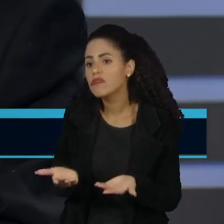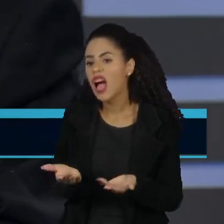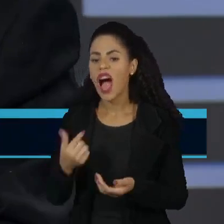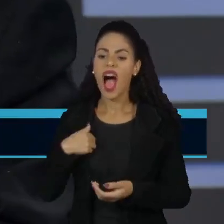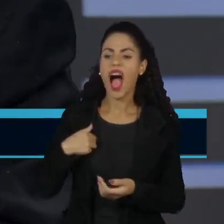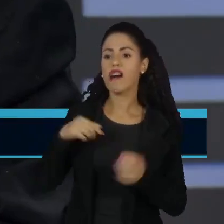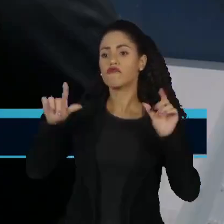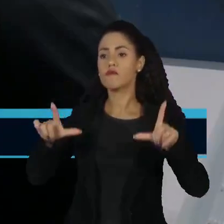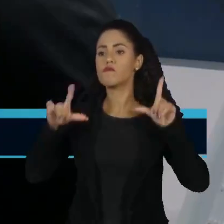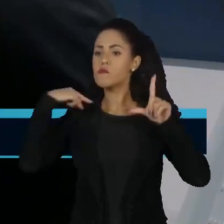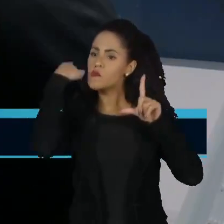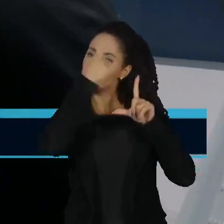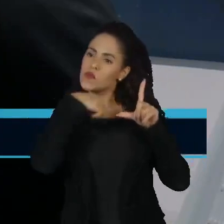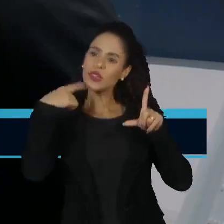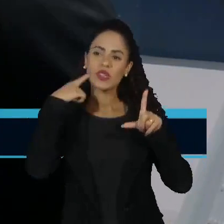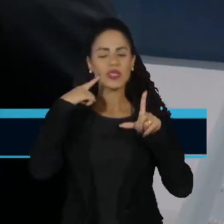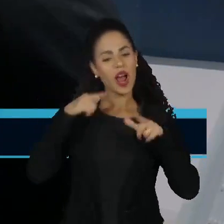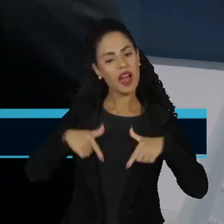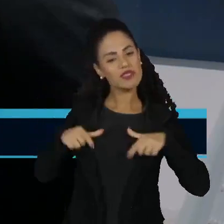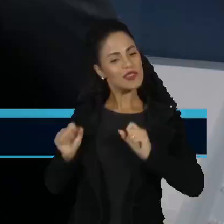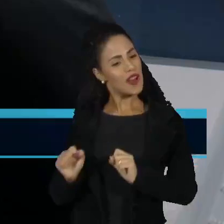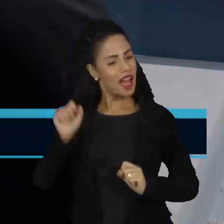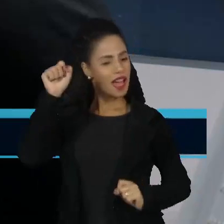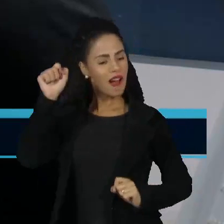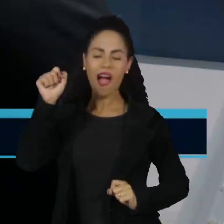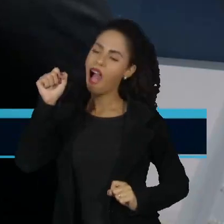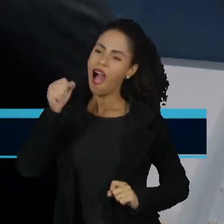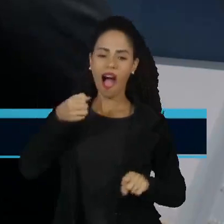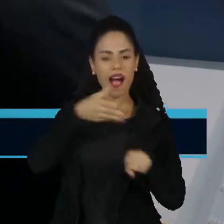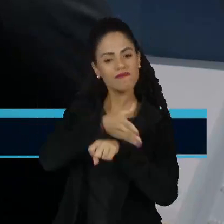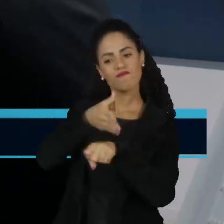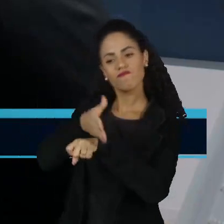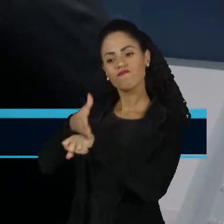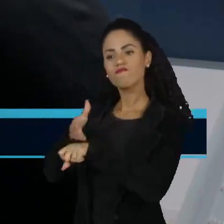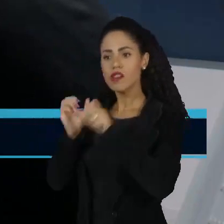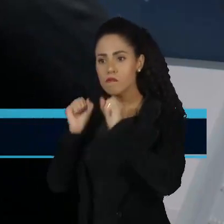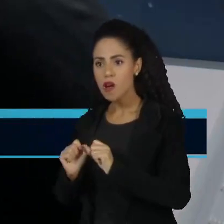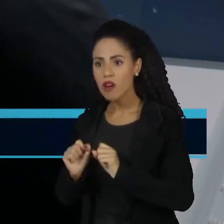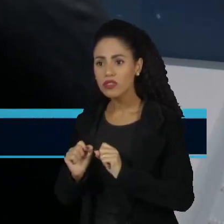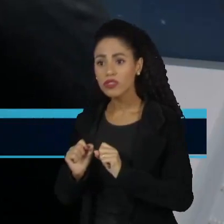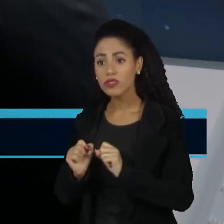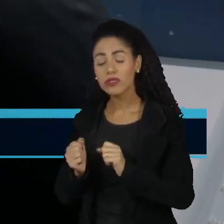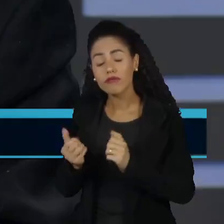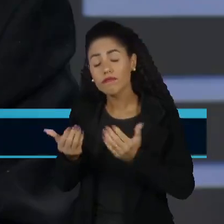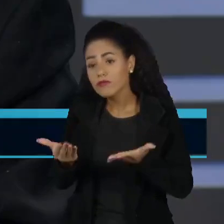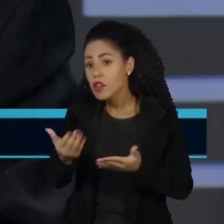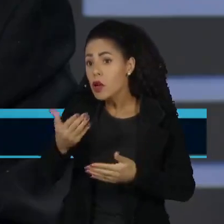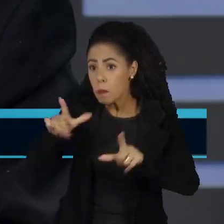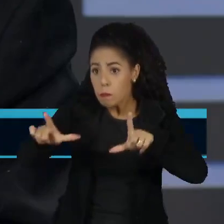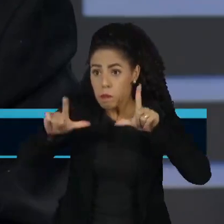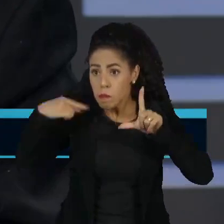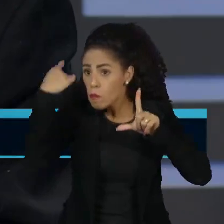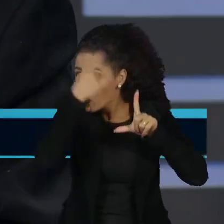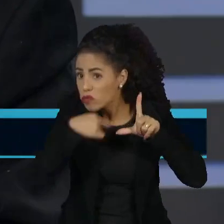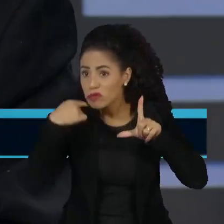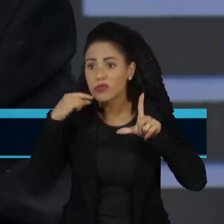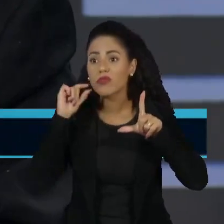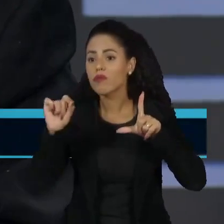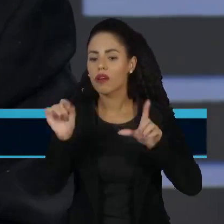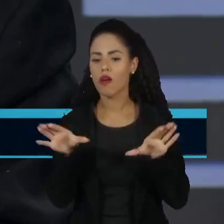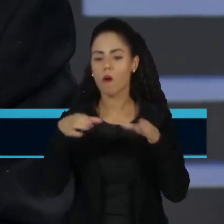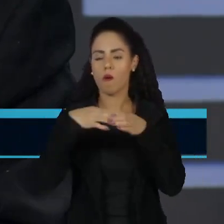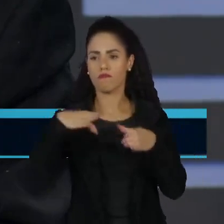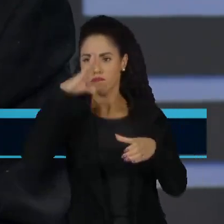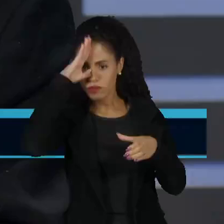uma espécie de herói nacional fazendo isso, participando desse tipo de coisa, de fato mostrou que as Forças